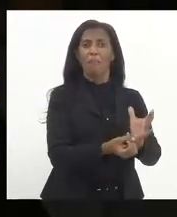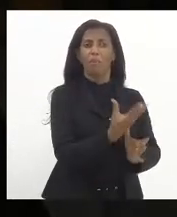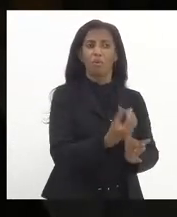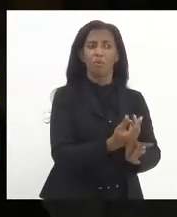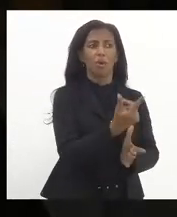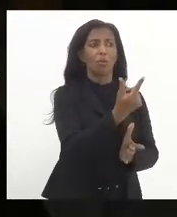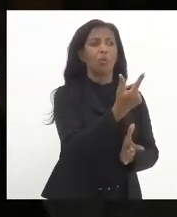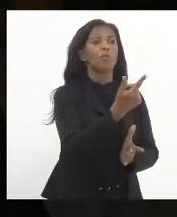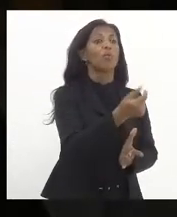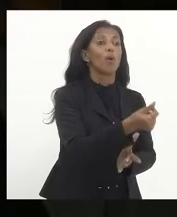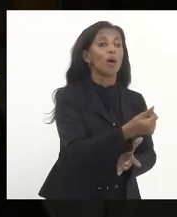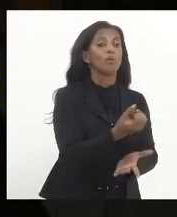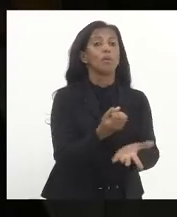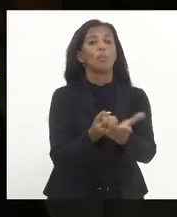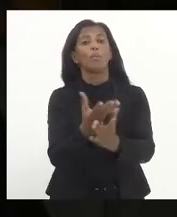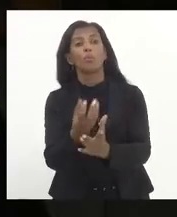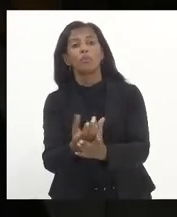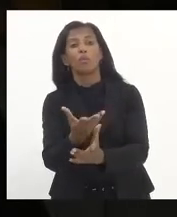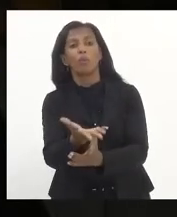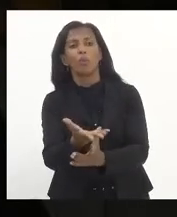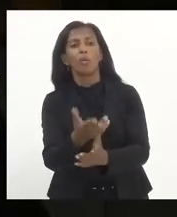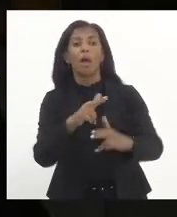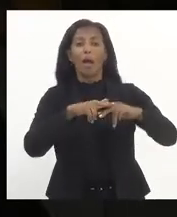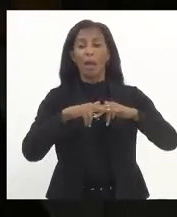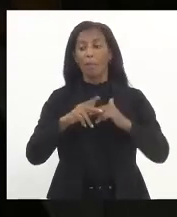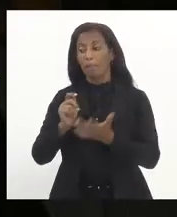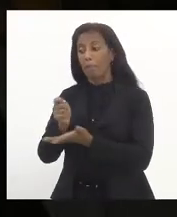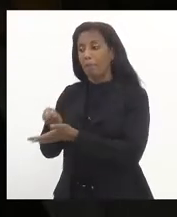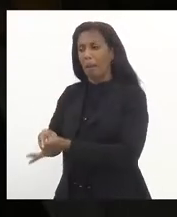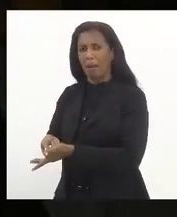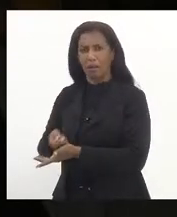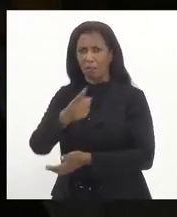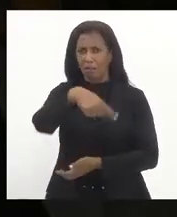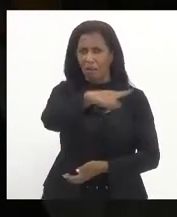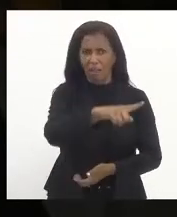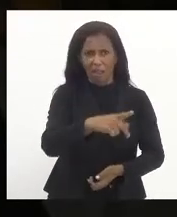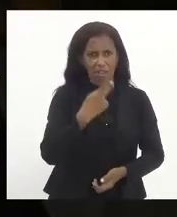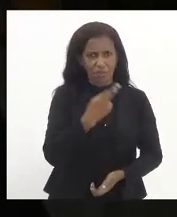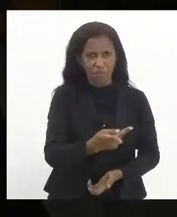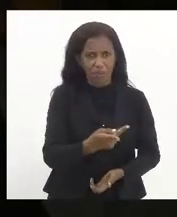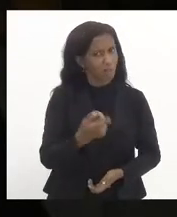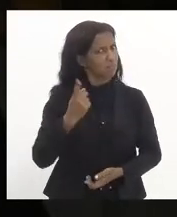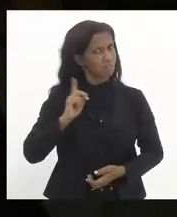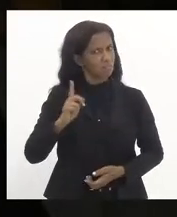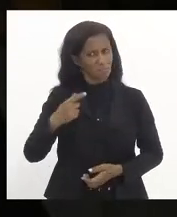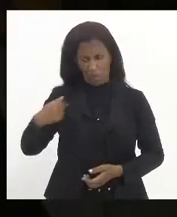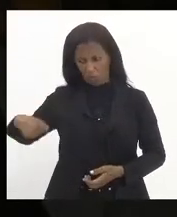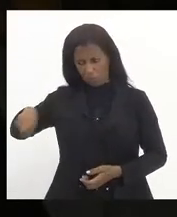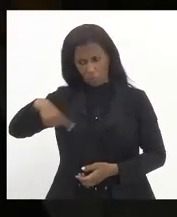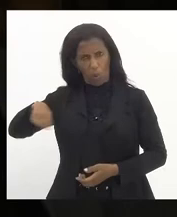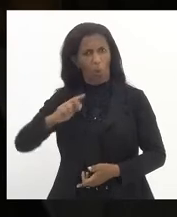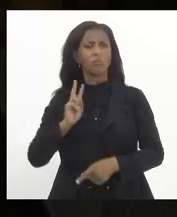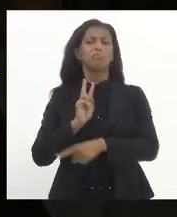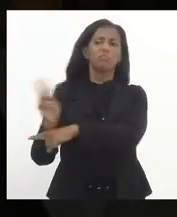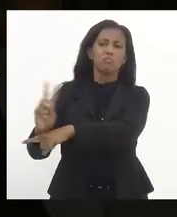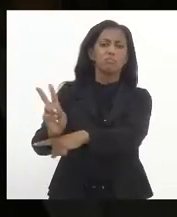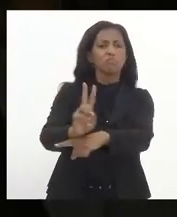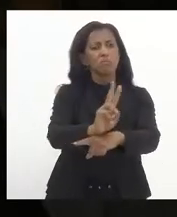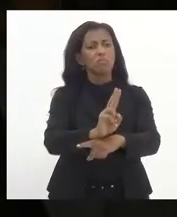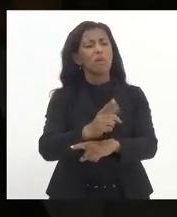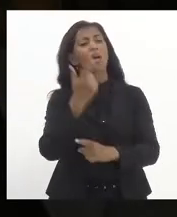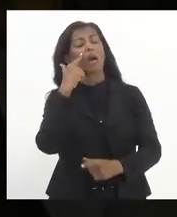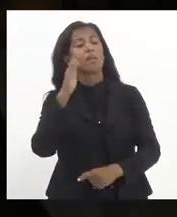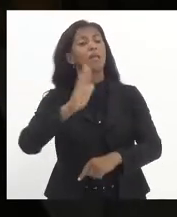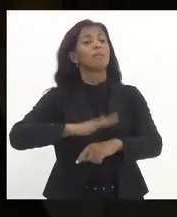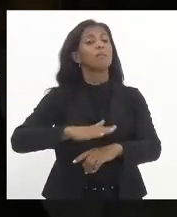custos foram Y, e por isso a gente paga Z. Mas elas que vão dizer? Nós que temos que fiscalizar, o poder público, que defende o interesse